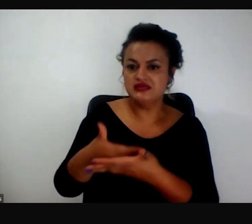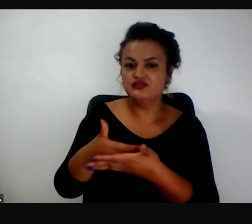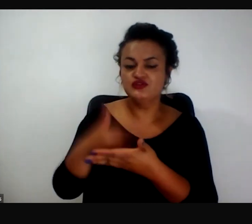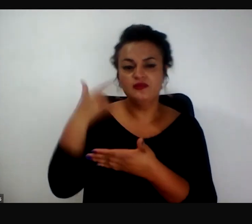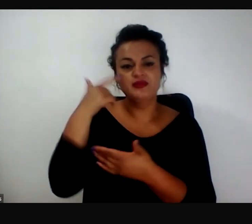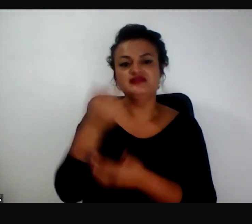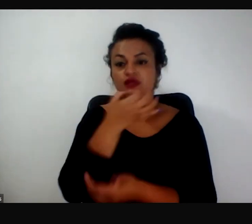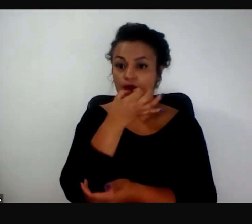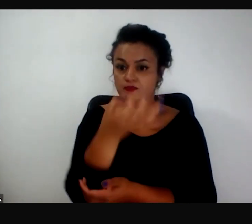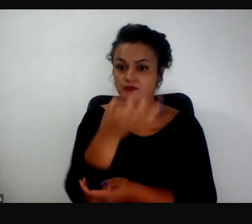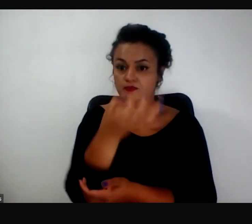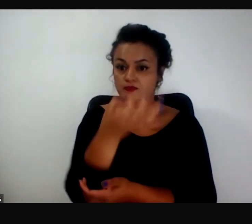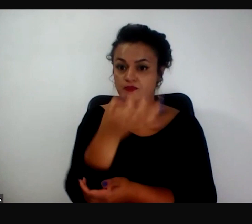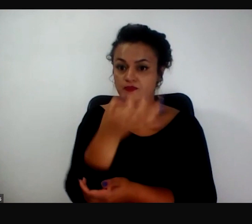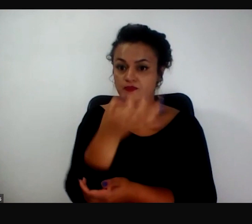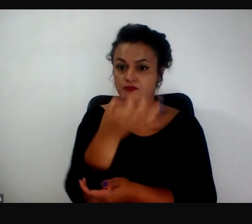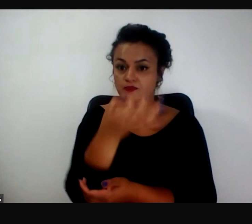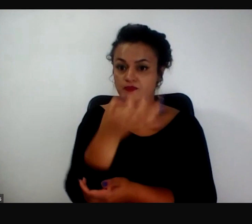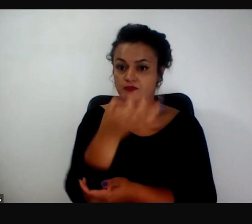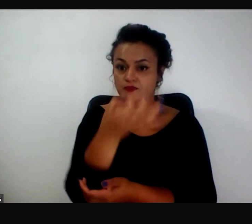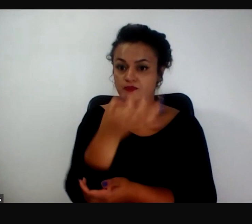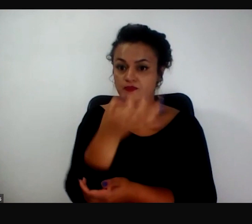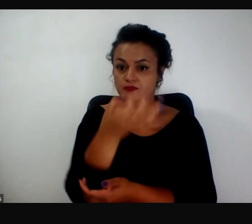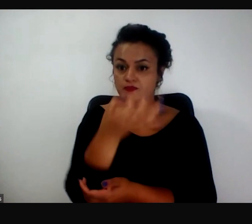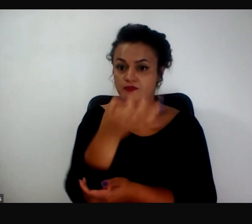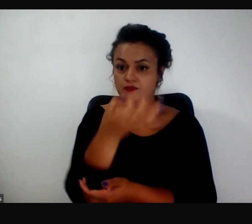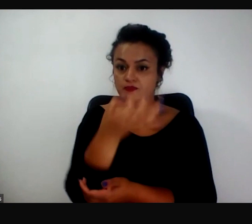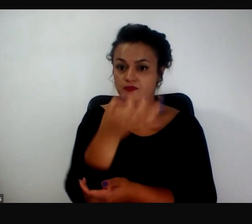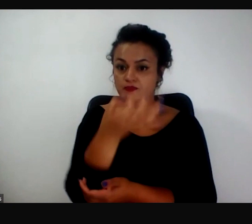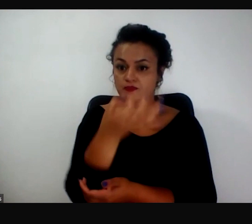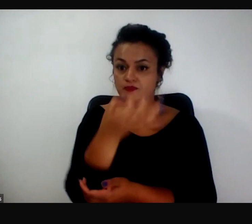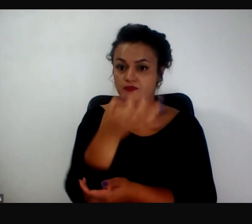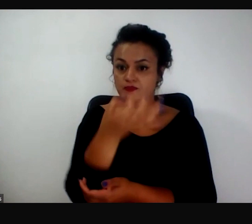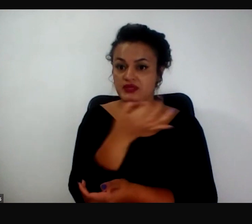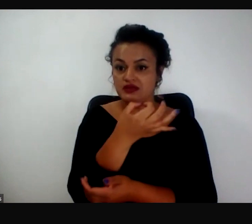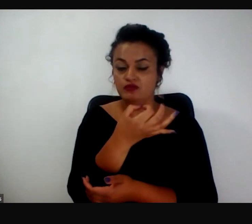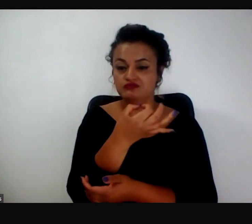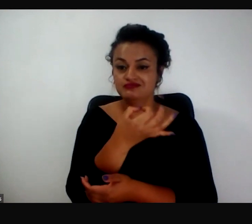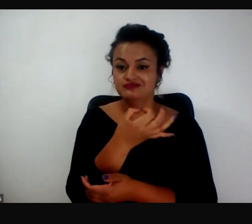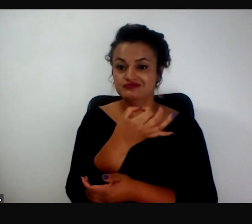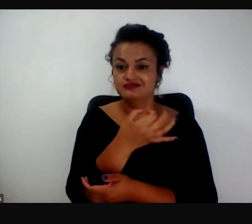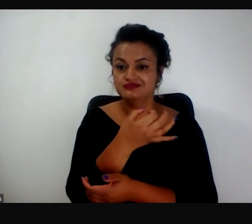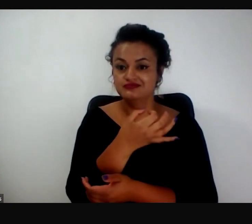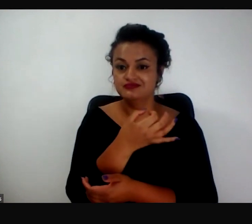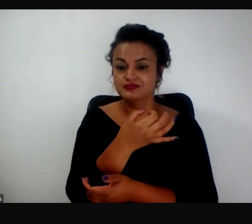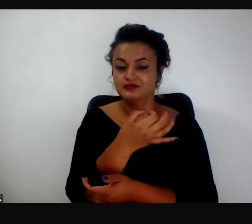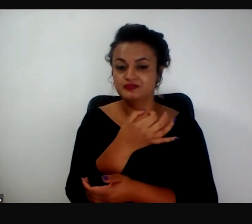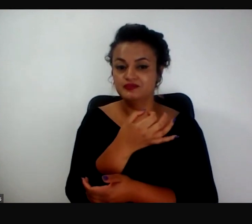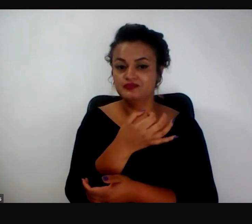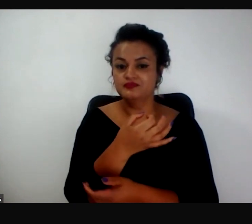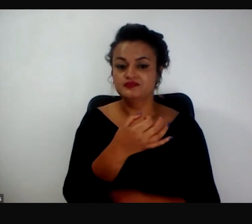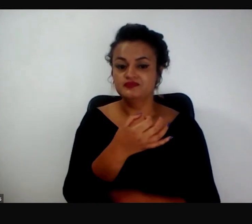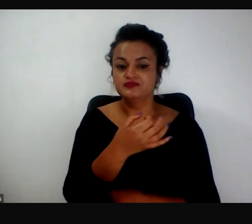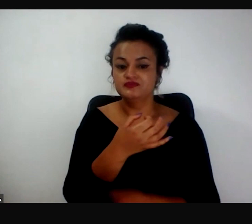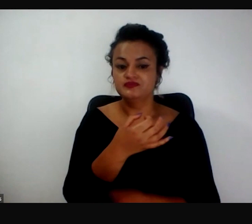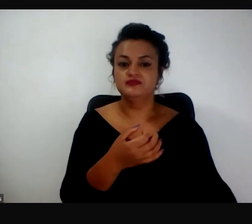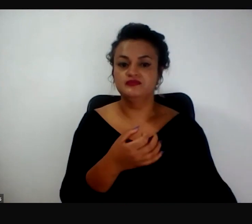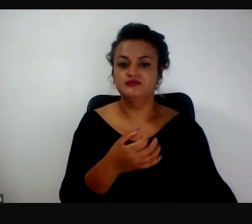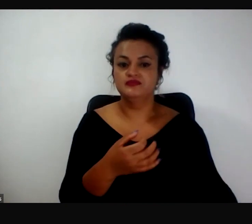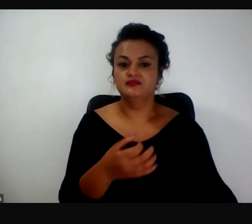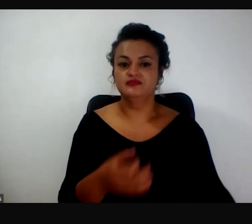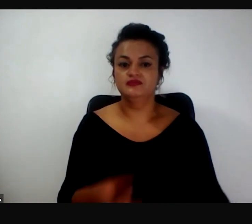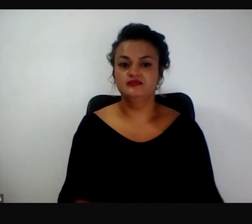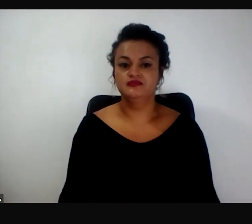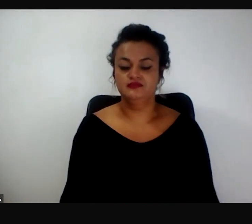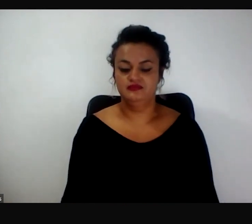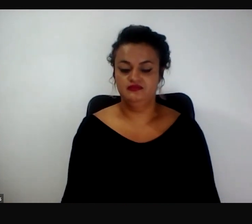do valor da... Professor Lourenço Mateu Bujosa Vadel olha para o microfone na bancada, o segura e ergue o olhar. Ah, não